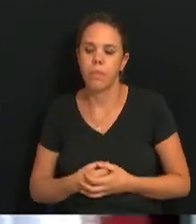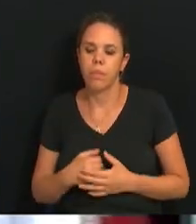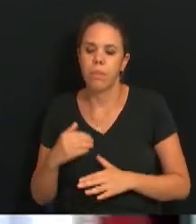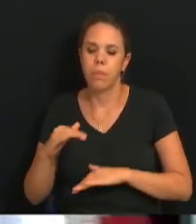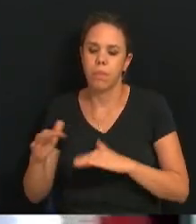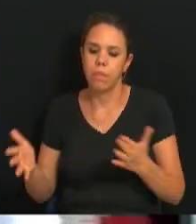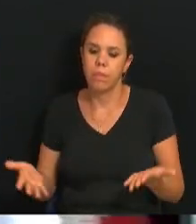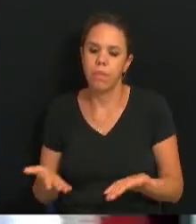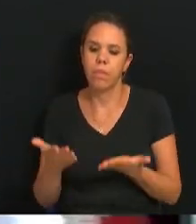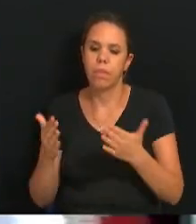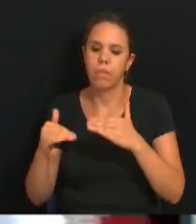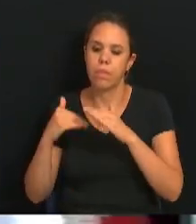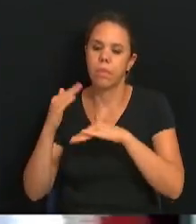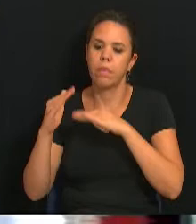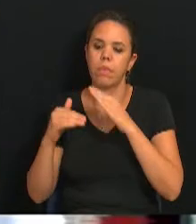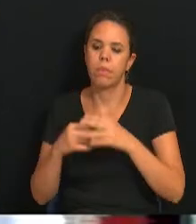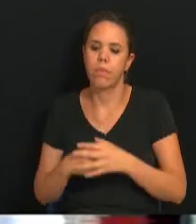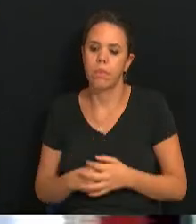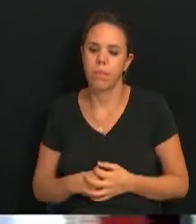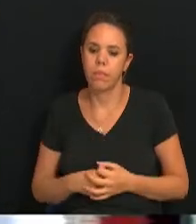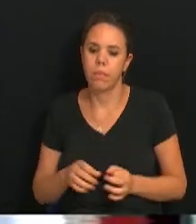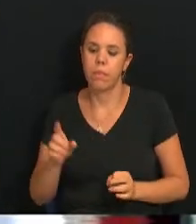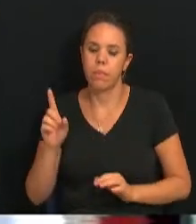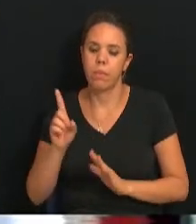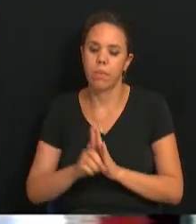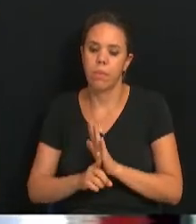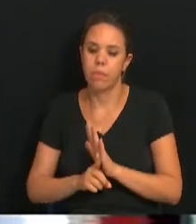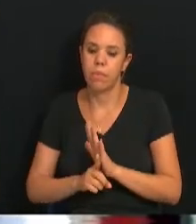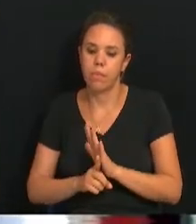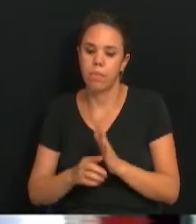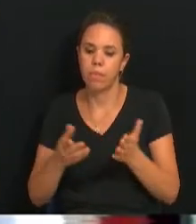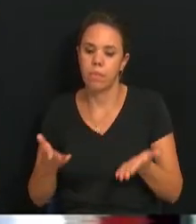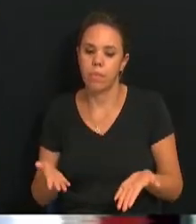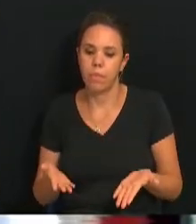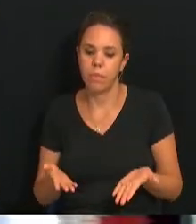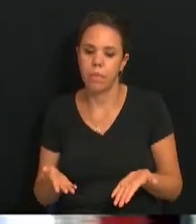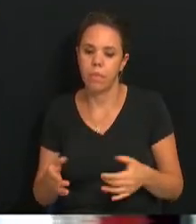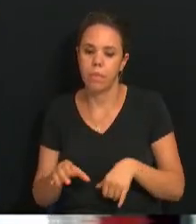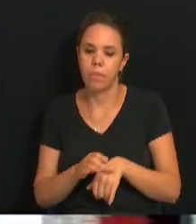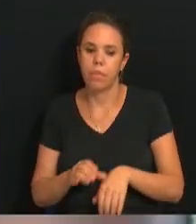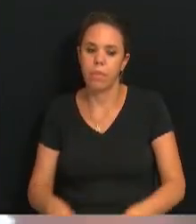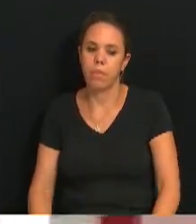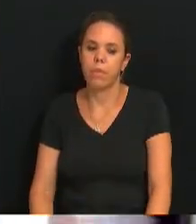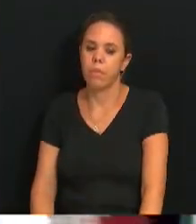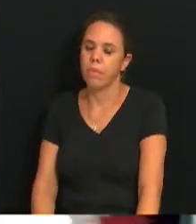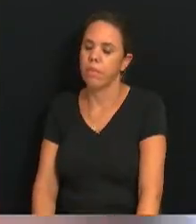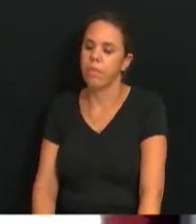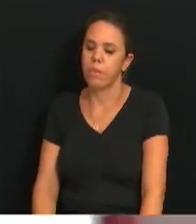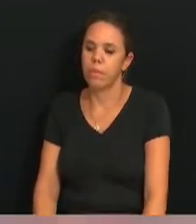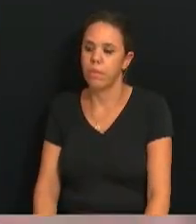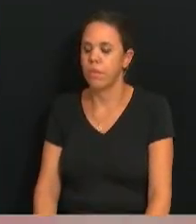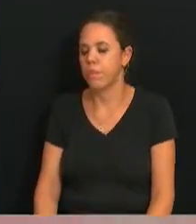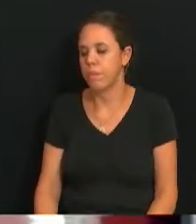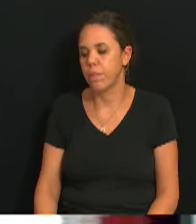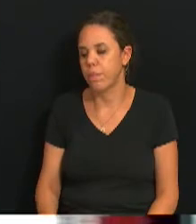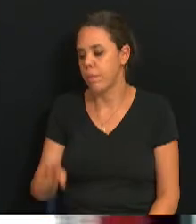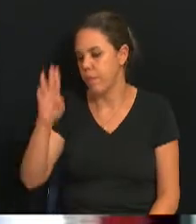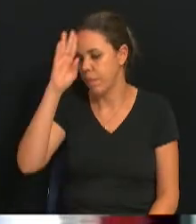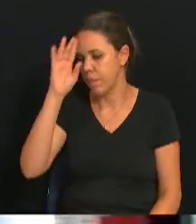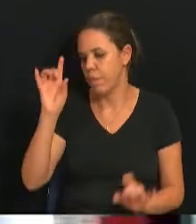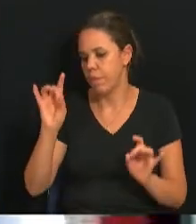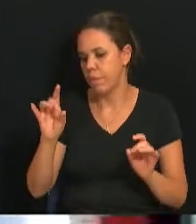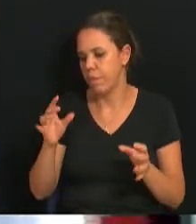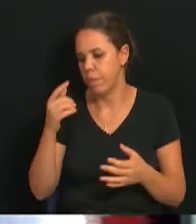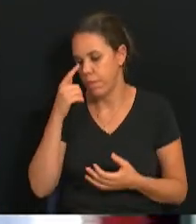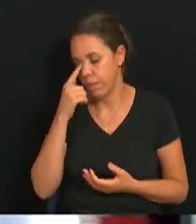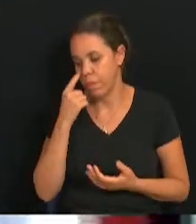a um patamar para o direito constitucional isso, você levar para a Constituição como a Carta Magna, como o espaço